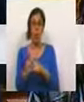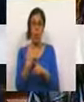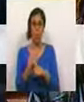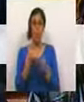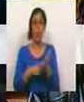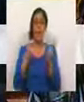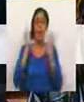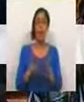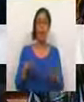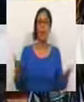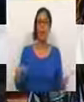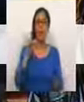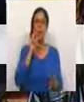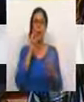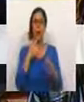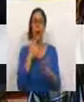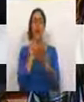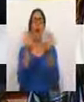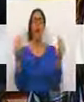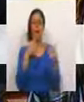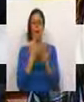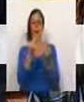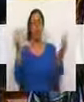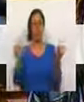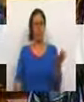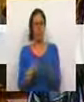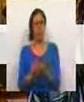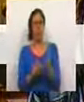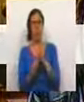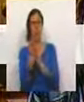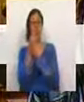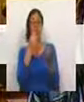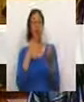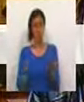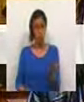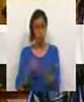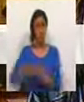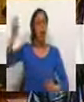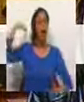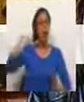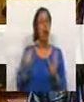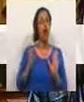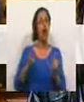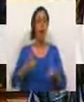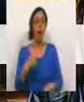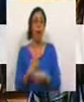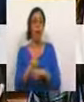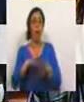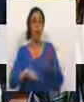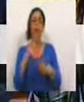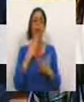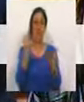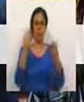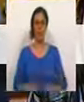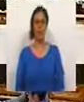o necessário seria importante termos muito no tipo de proposta desta natureza se apresentarmos nossas iniciativas e aqui também que fizemos muita